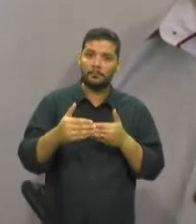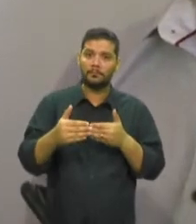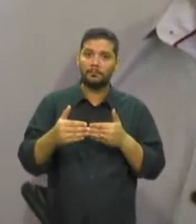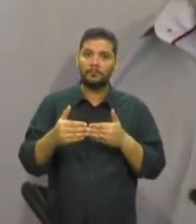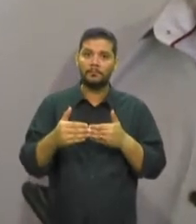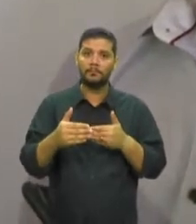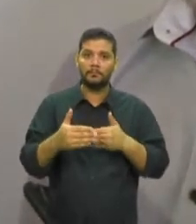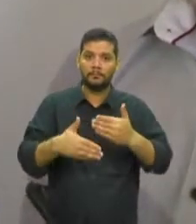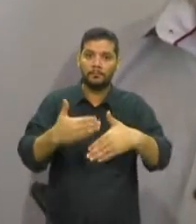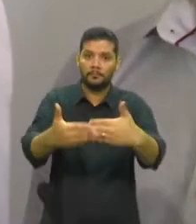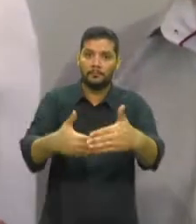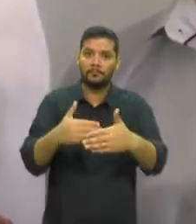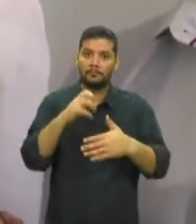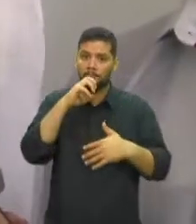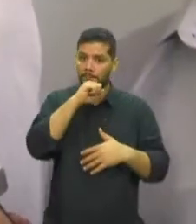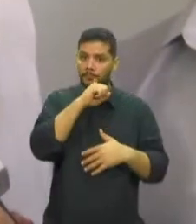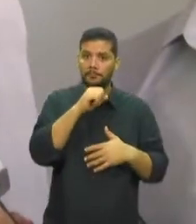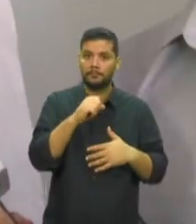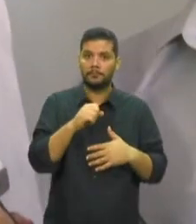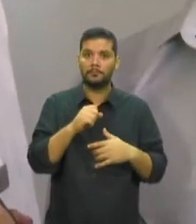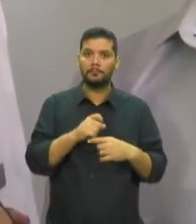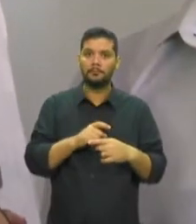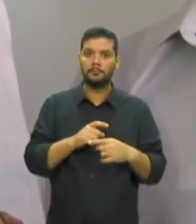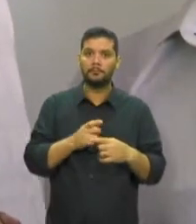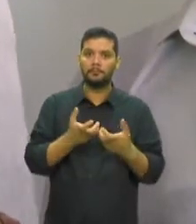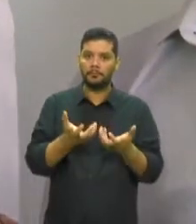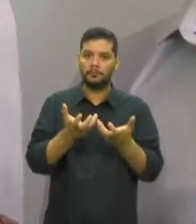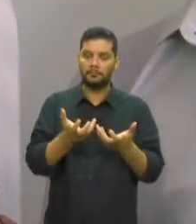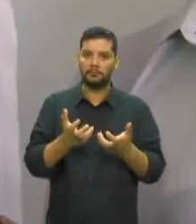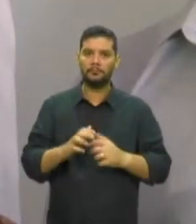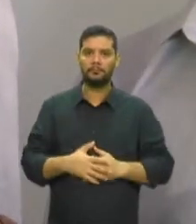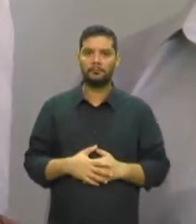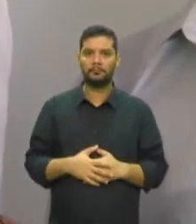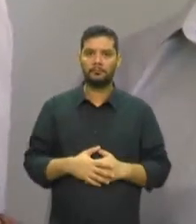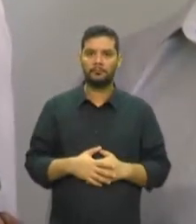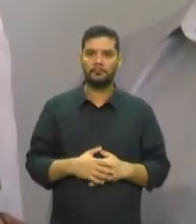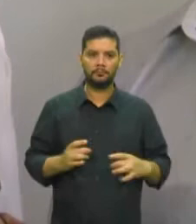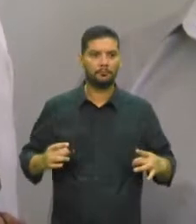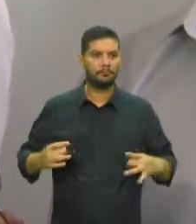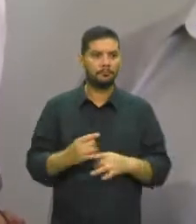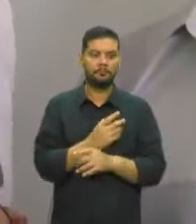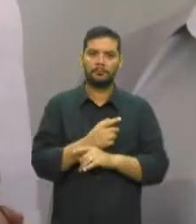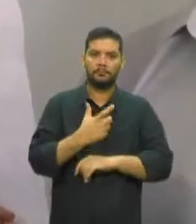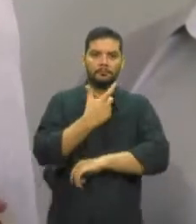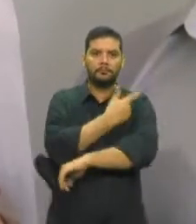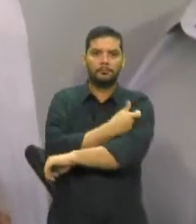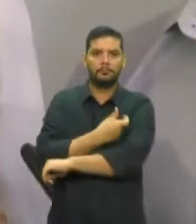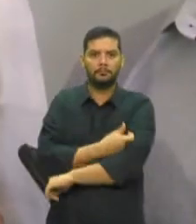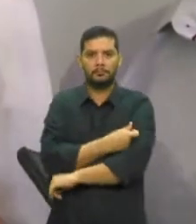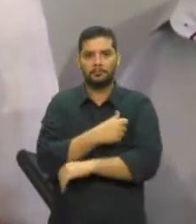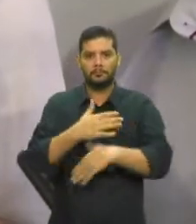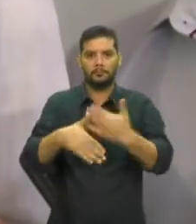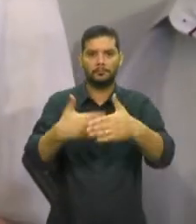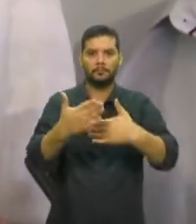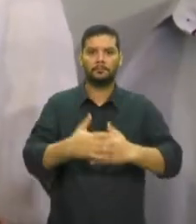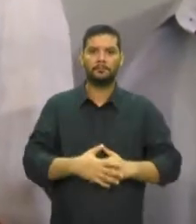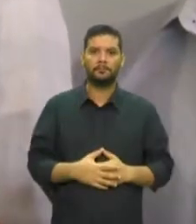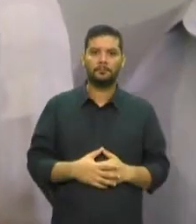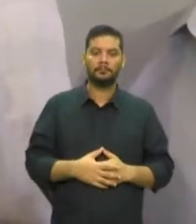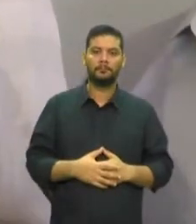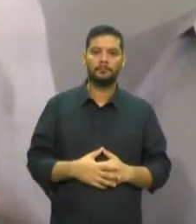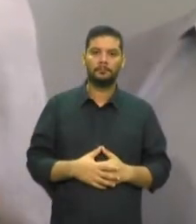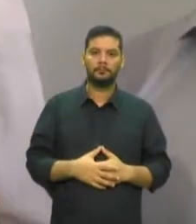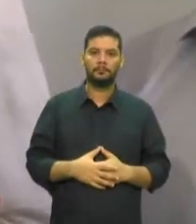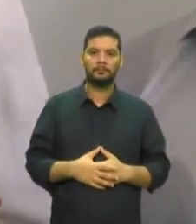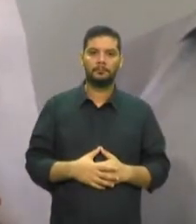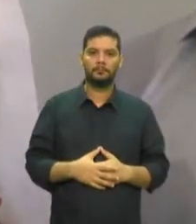processo aconteça com rapidez, porque é essa rapidez que a gente quer. A rapidez que a gente quer, acelerar esse processo de vacinação. Que